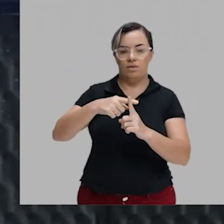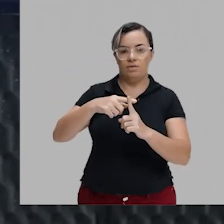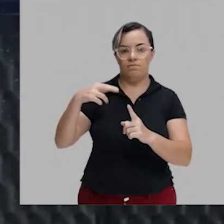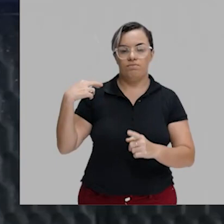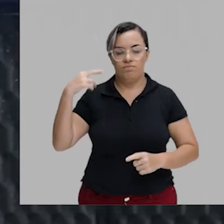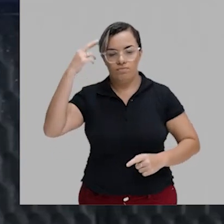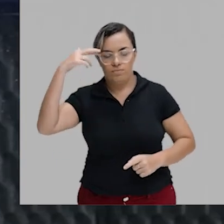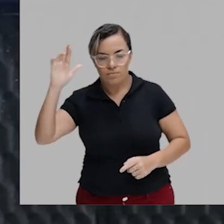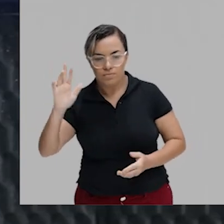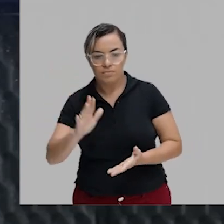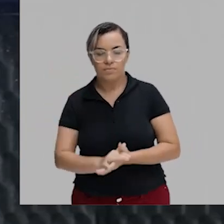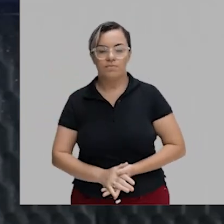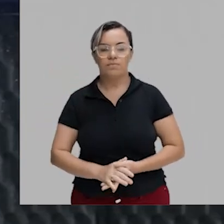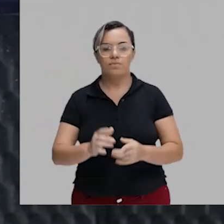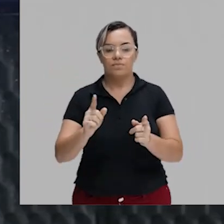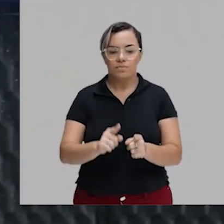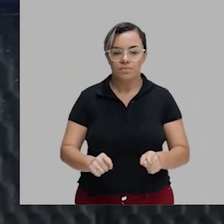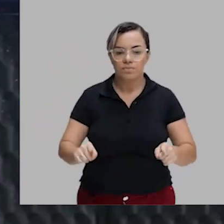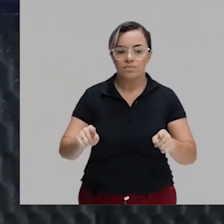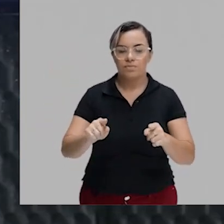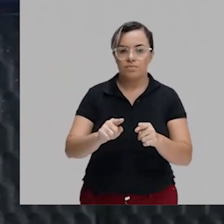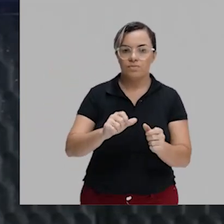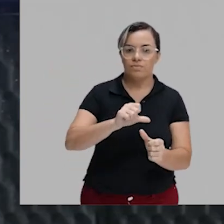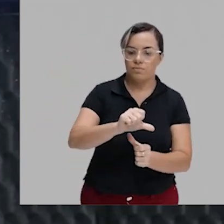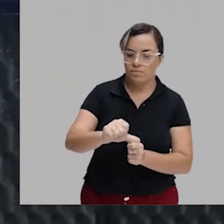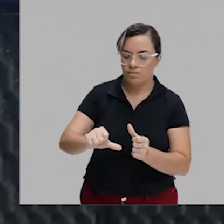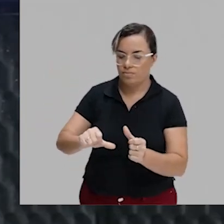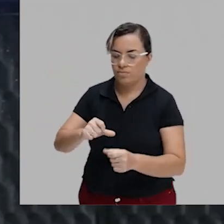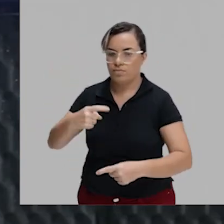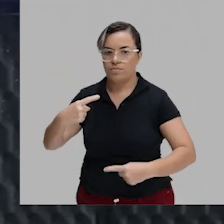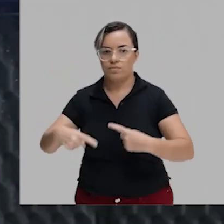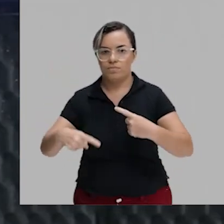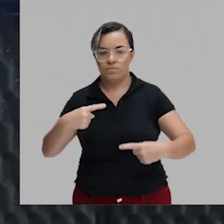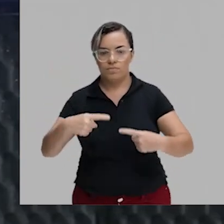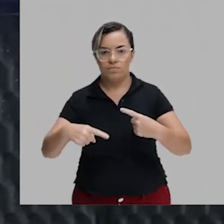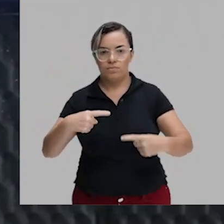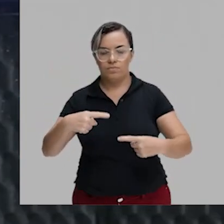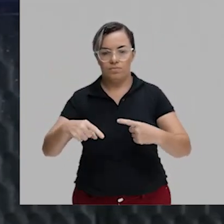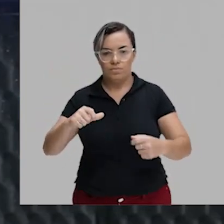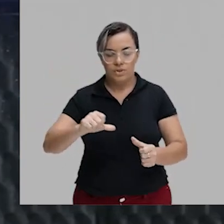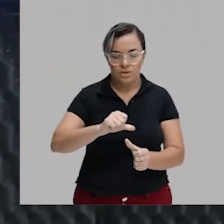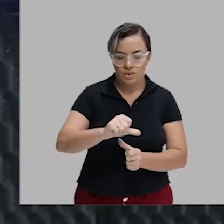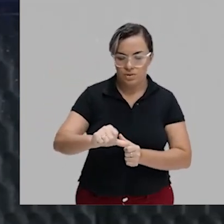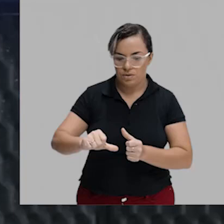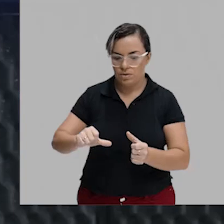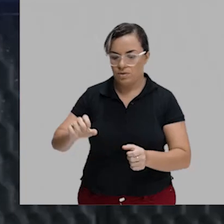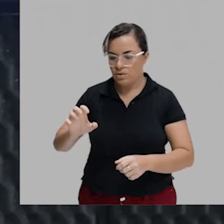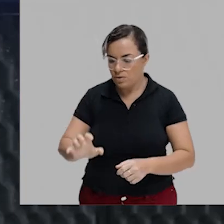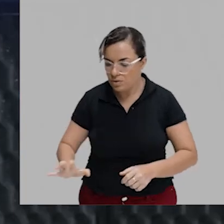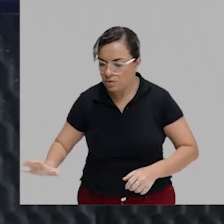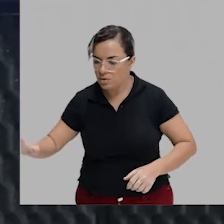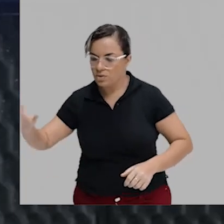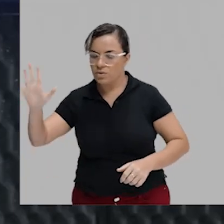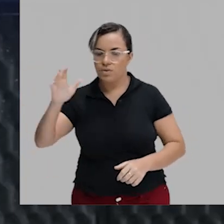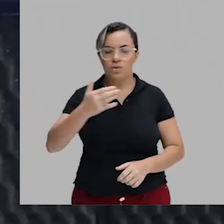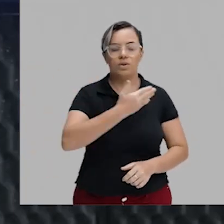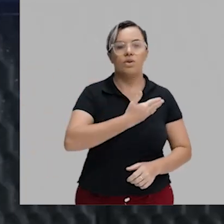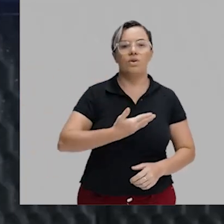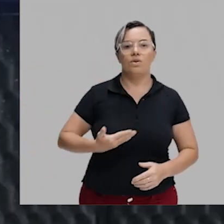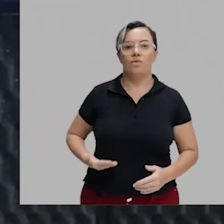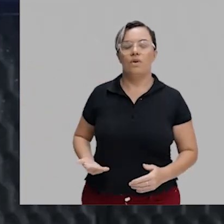formação dos chamados Estados modernos europeus, onde vai se encaixar o